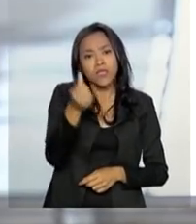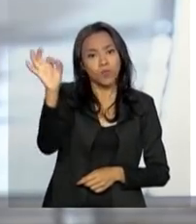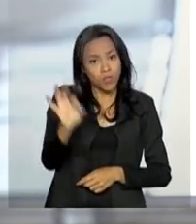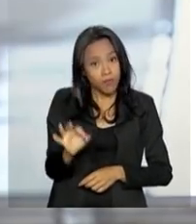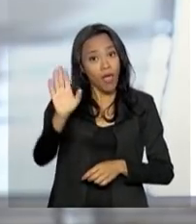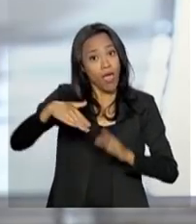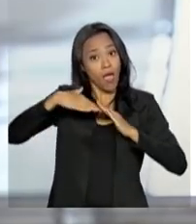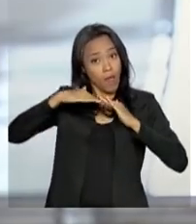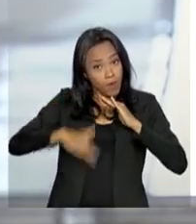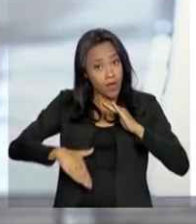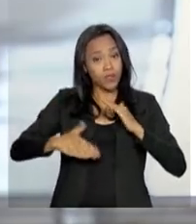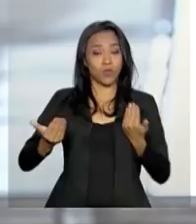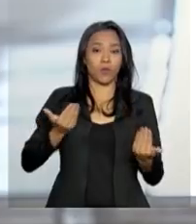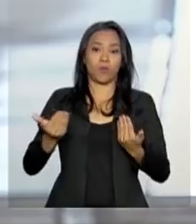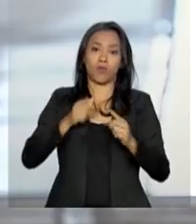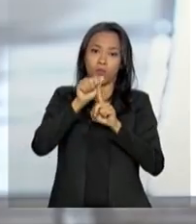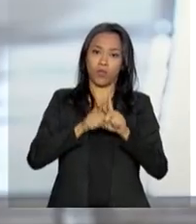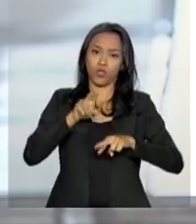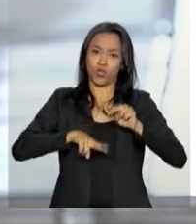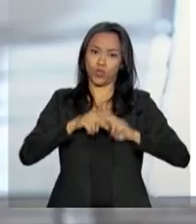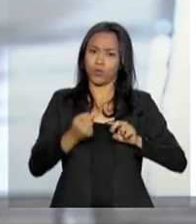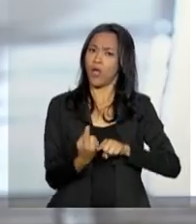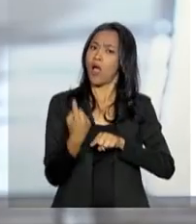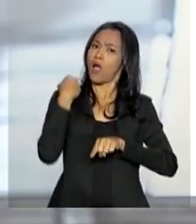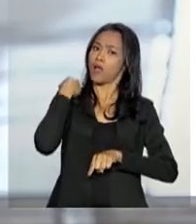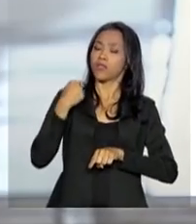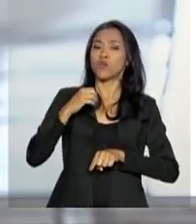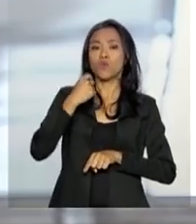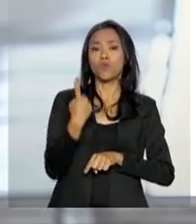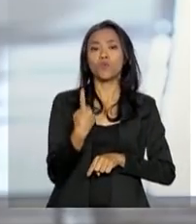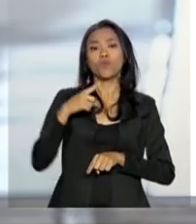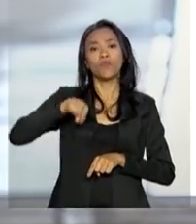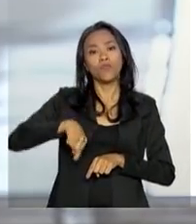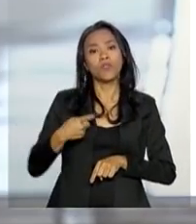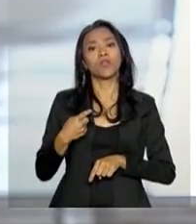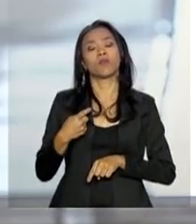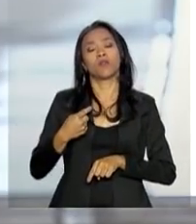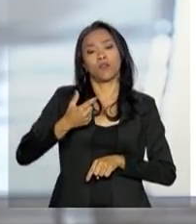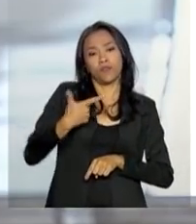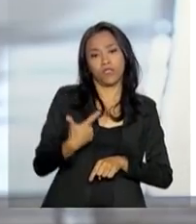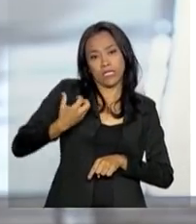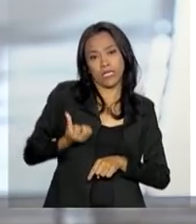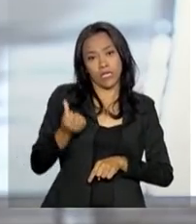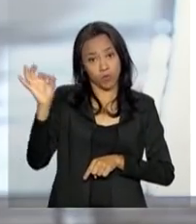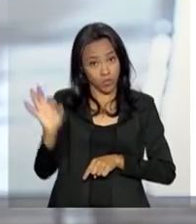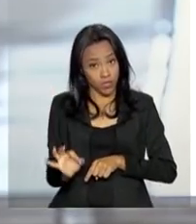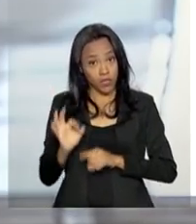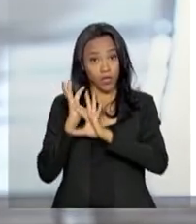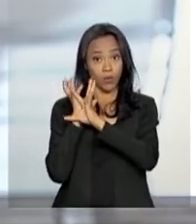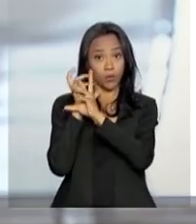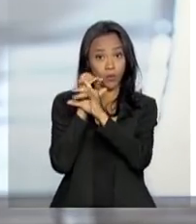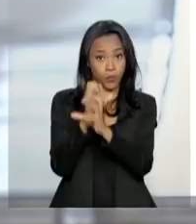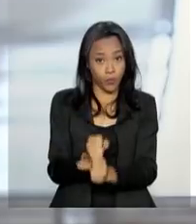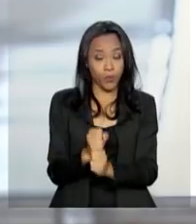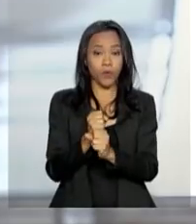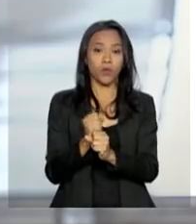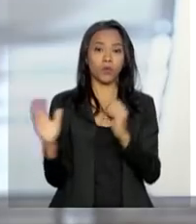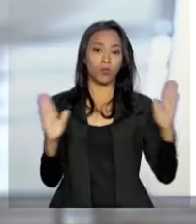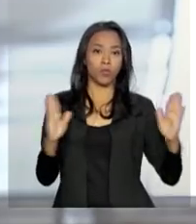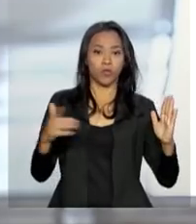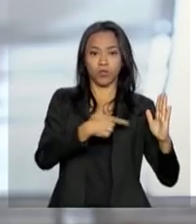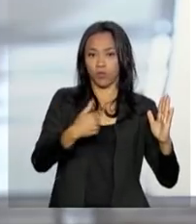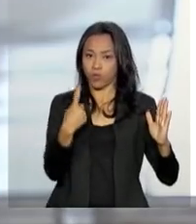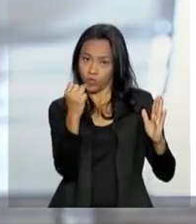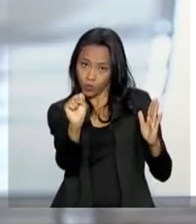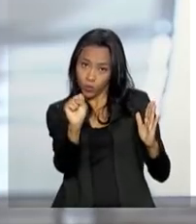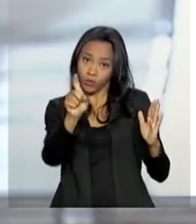em junho quando o ipc s ficou em 1,26 por cento acumulado em 2000 e 2001 18